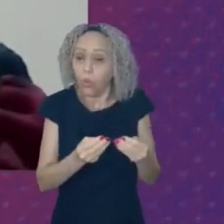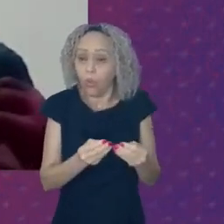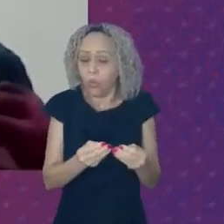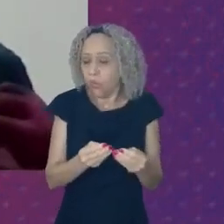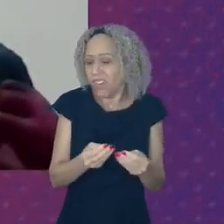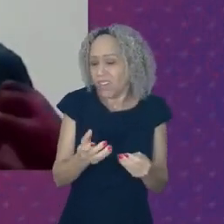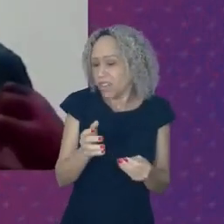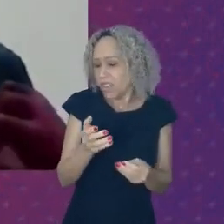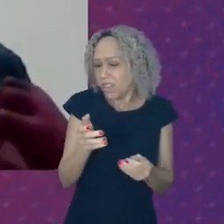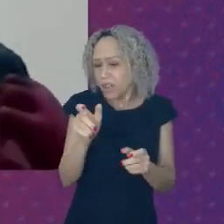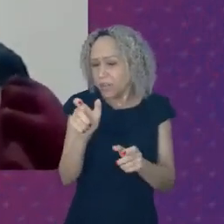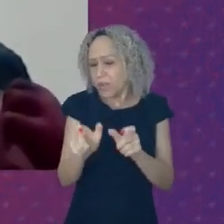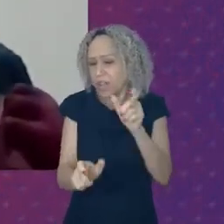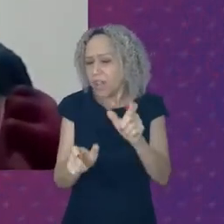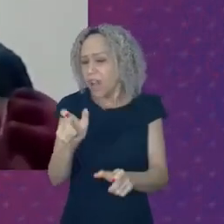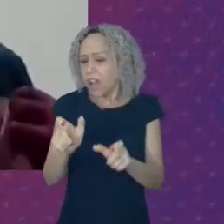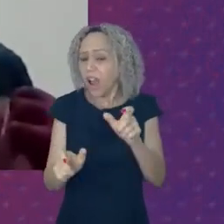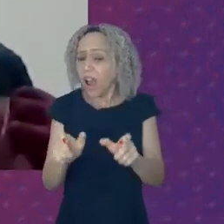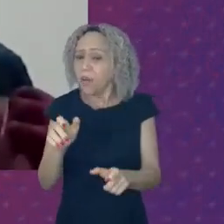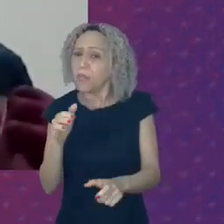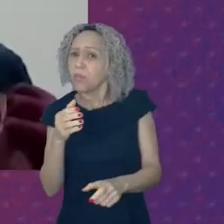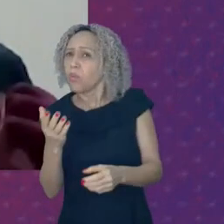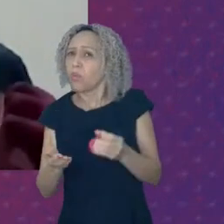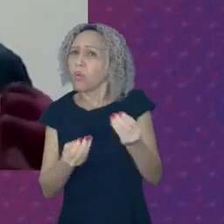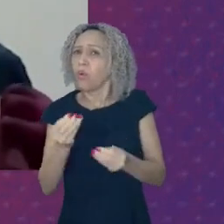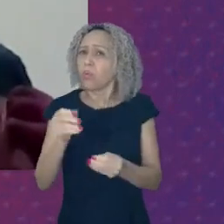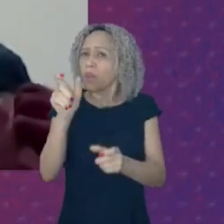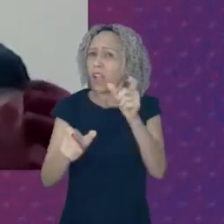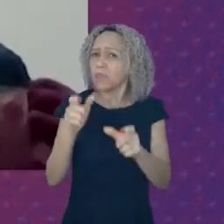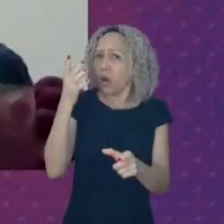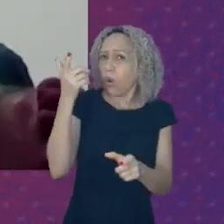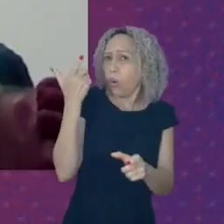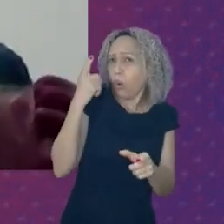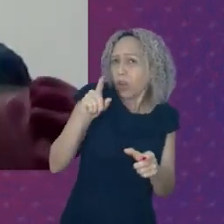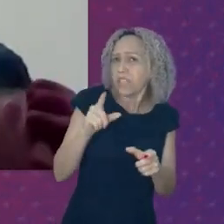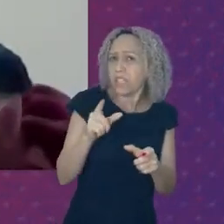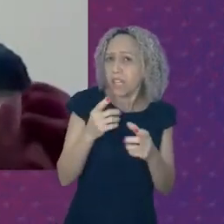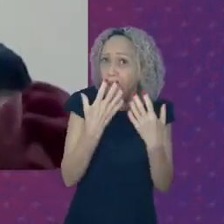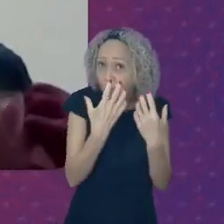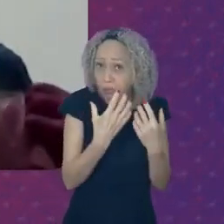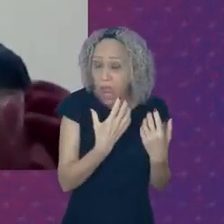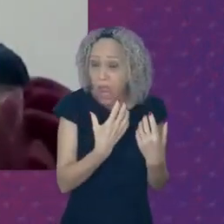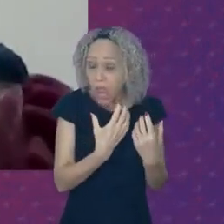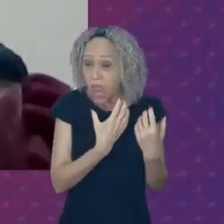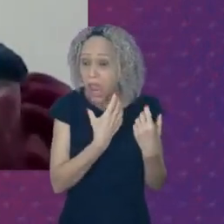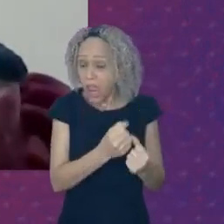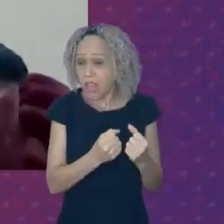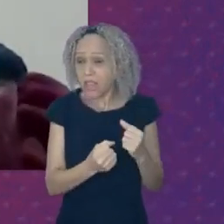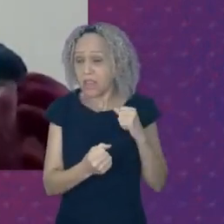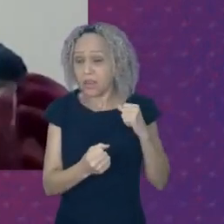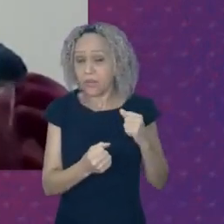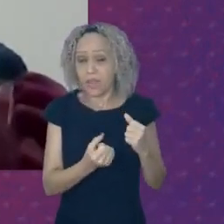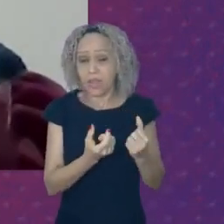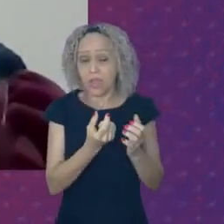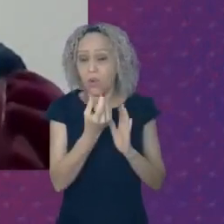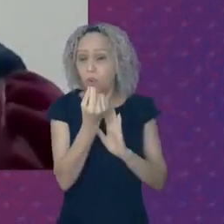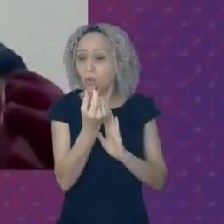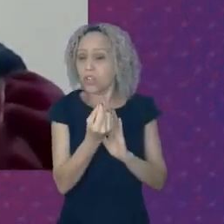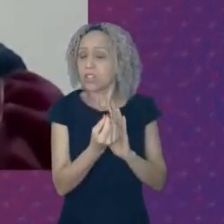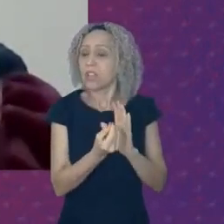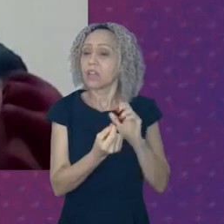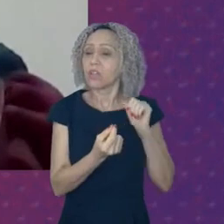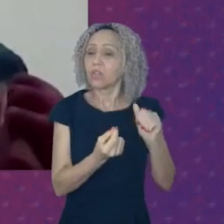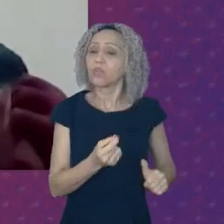programa Bolsa Família, eu preciso cumprir algumas condicionalidades, e isso me leva a buscar o programa, a buscar